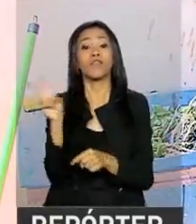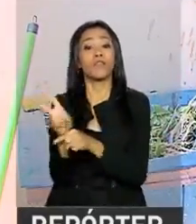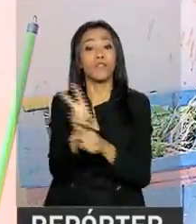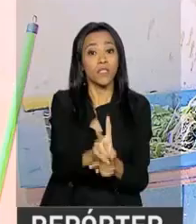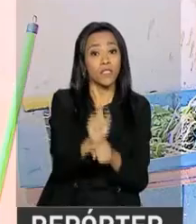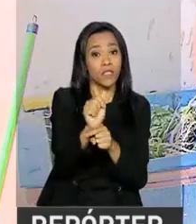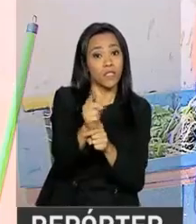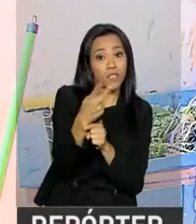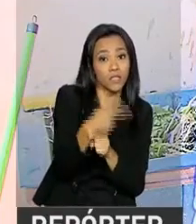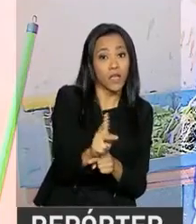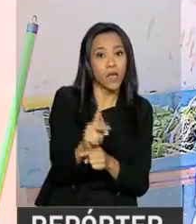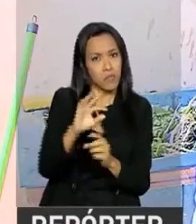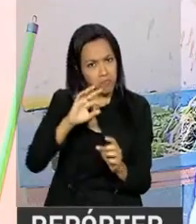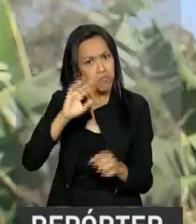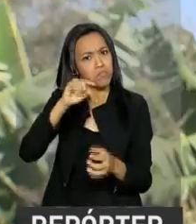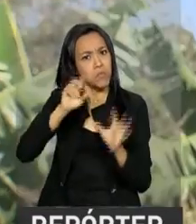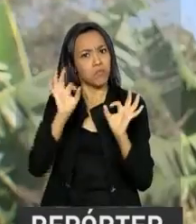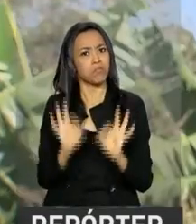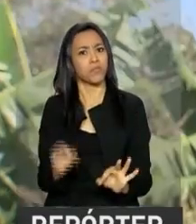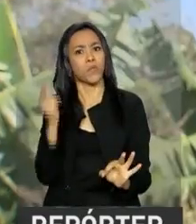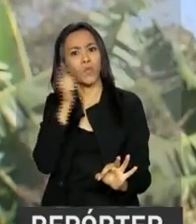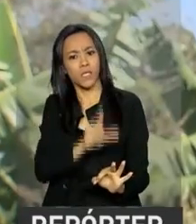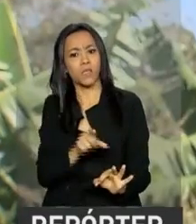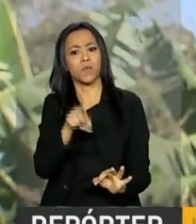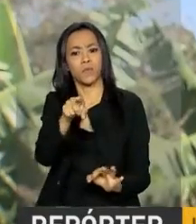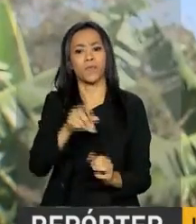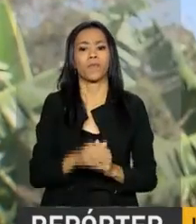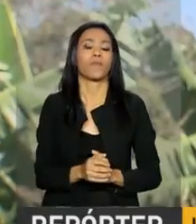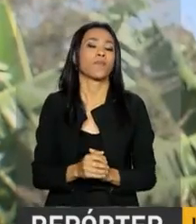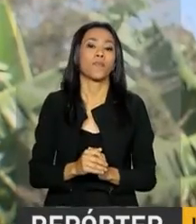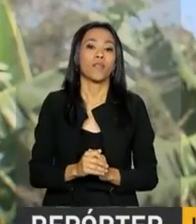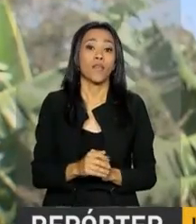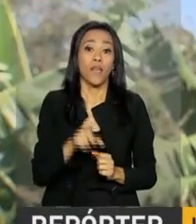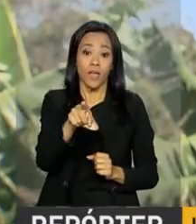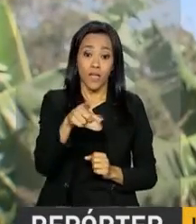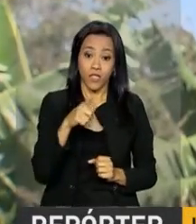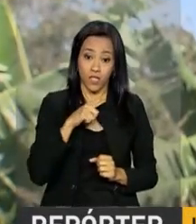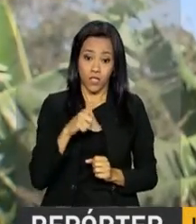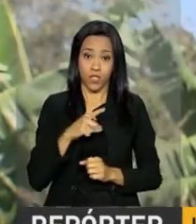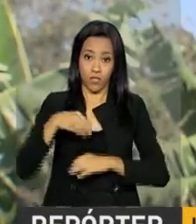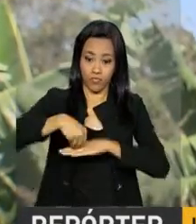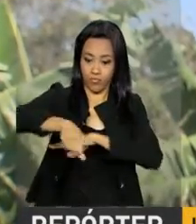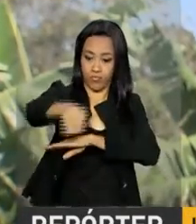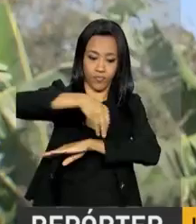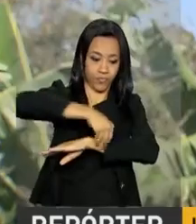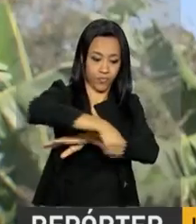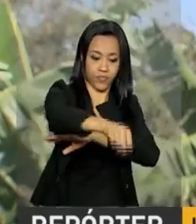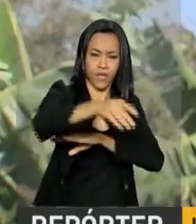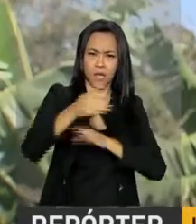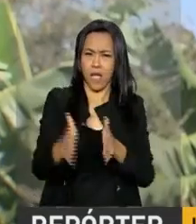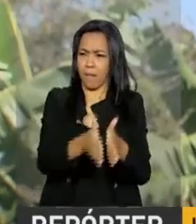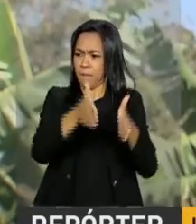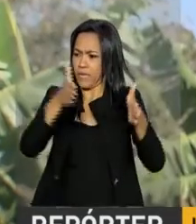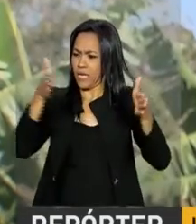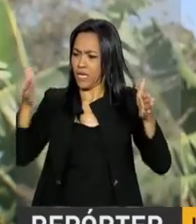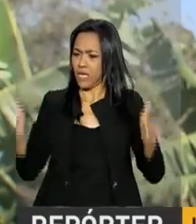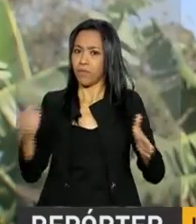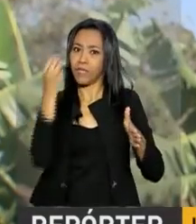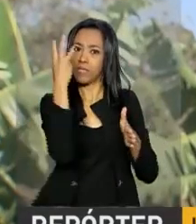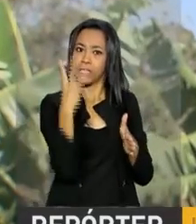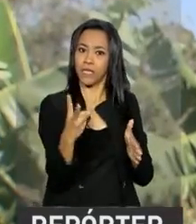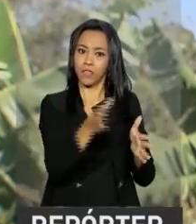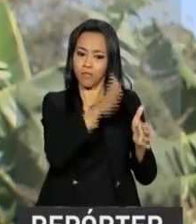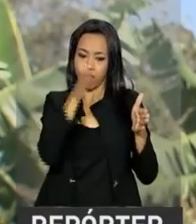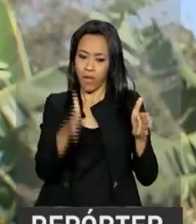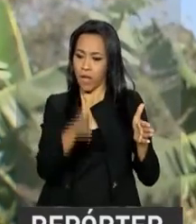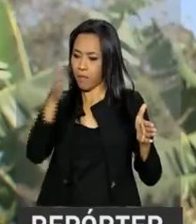produção. A mudança deu certo. Eu comecei com uma propriedade única, né? E hoje a gente está ampliando aí para já 3 propriedades. A gente